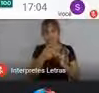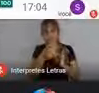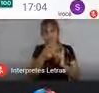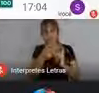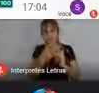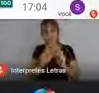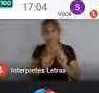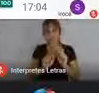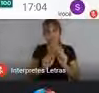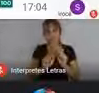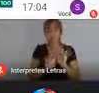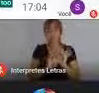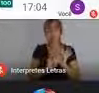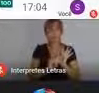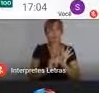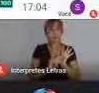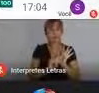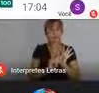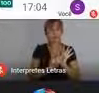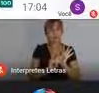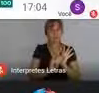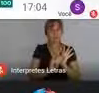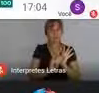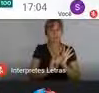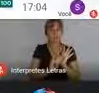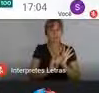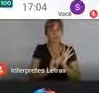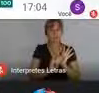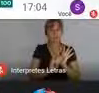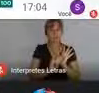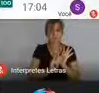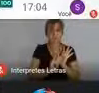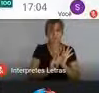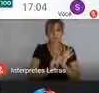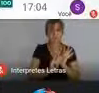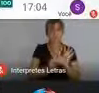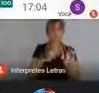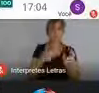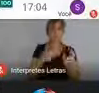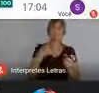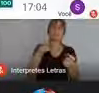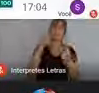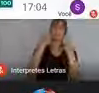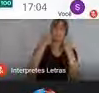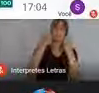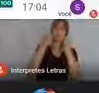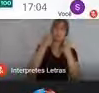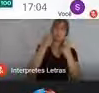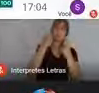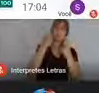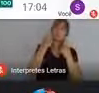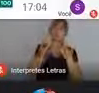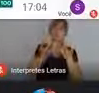identidade do indivíduo? Né? Essas questões que têm ocupado a nossa mente nos últimos